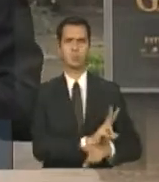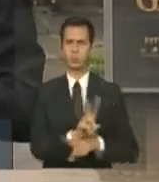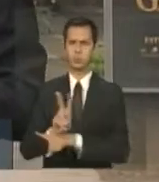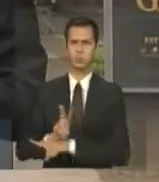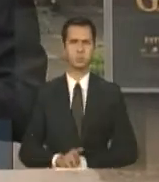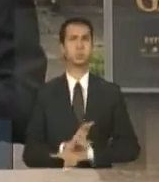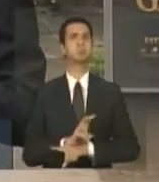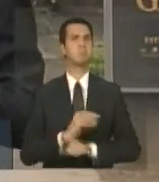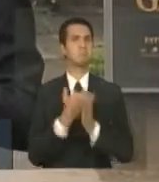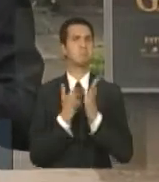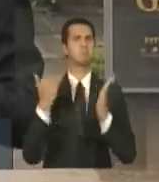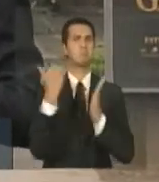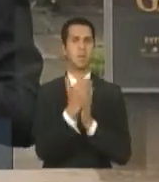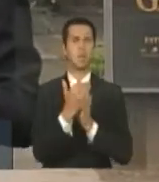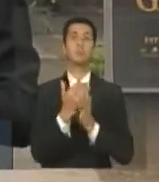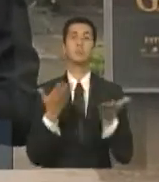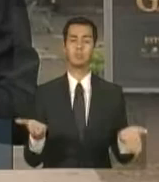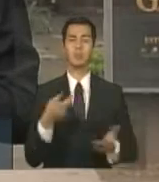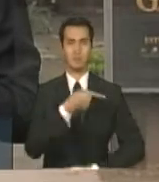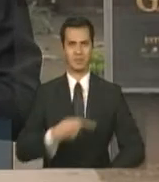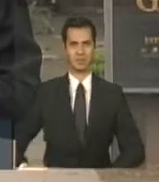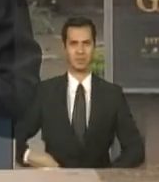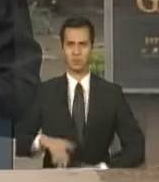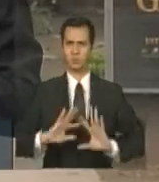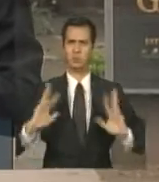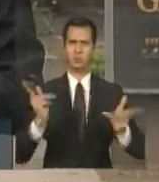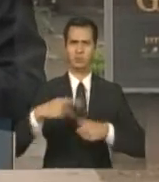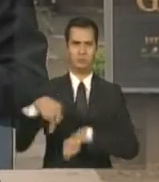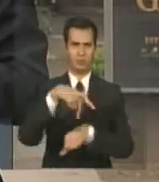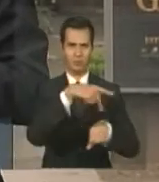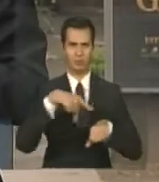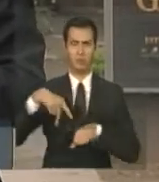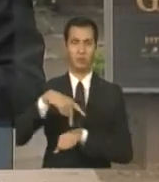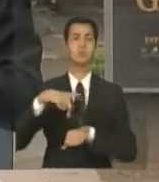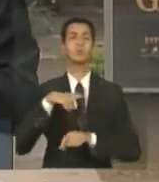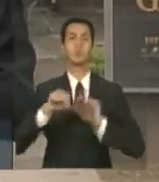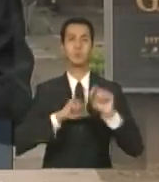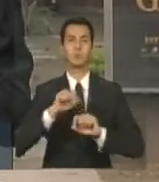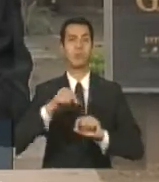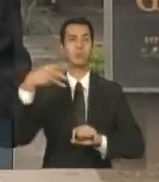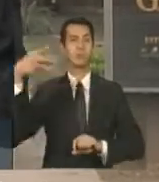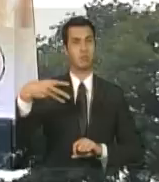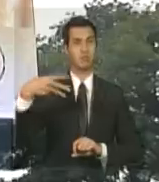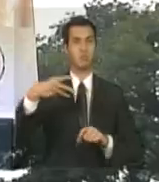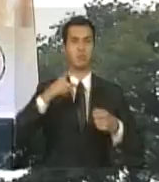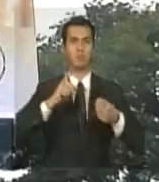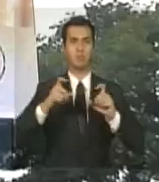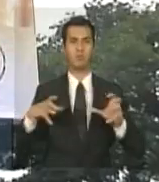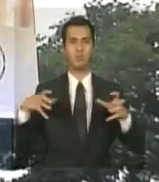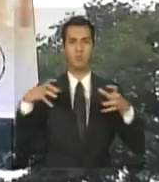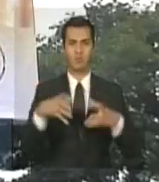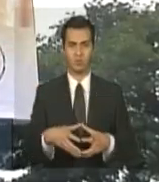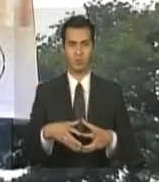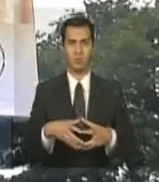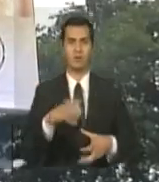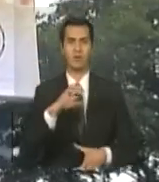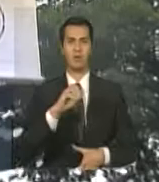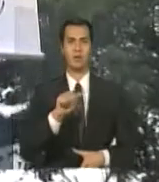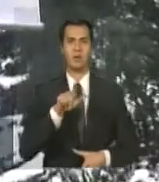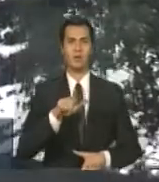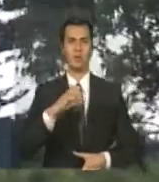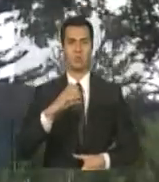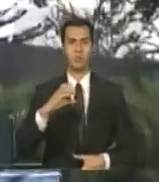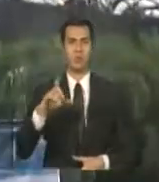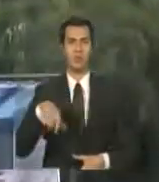reforçado. Esses chefes de Estado vão participar da terceira cúpula da América Latina e Caribe, a CAUC, que é